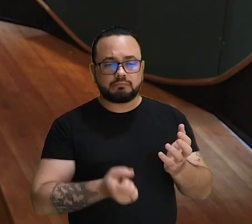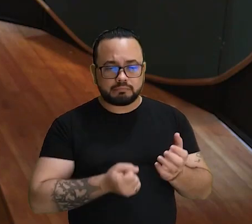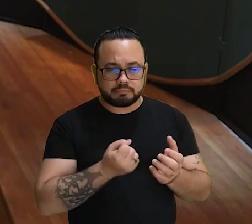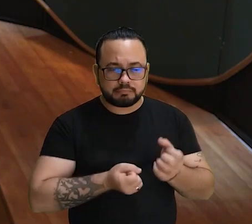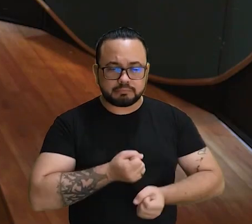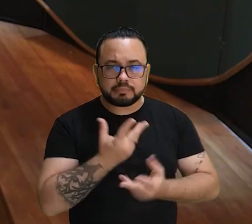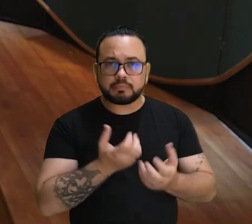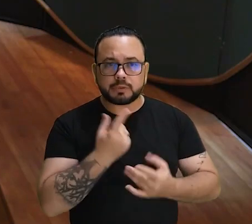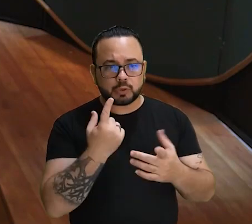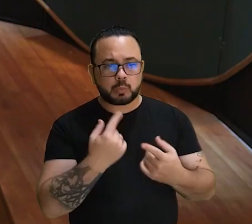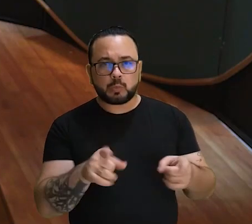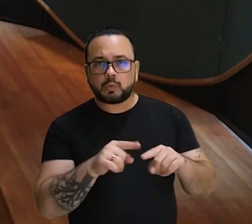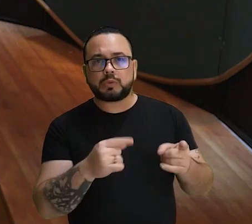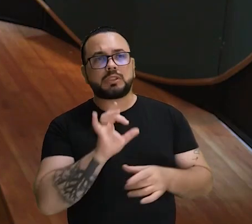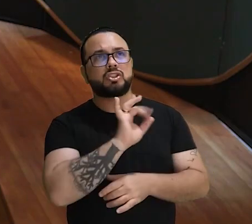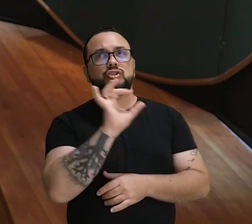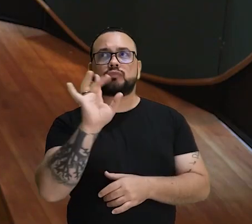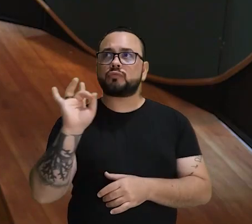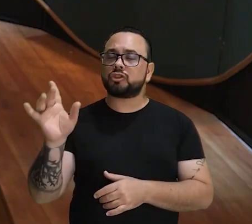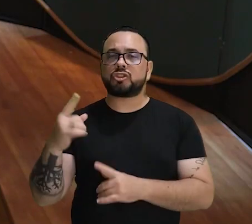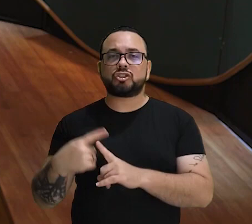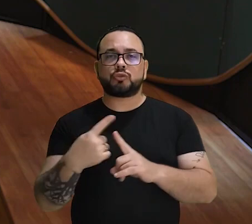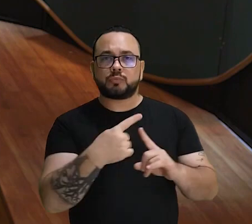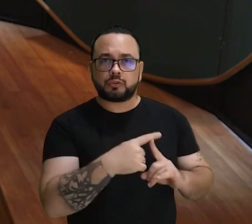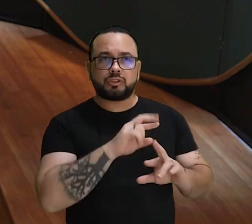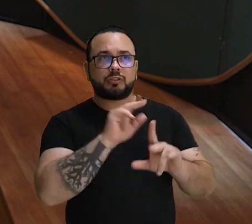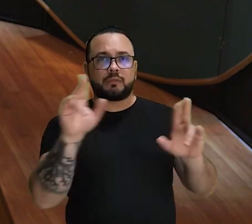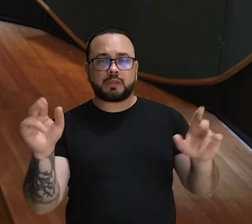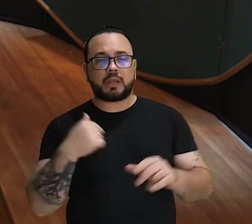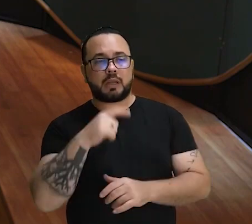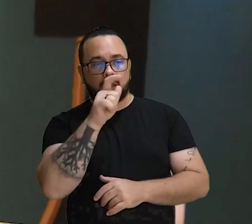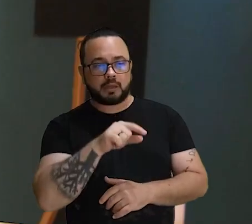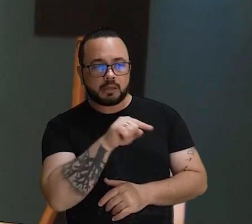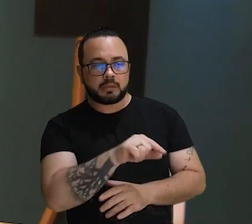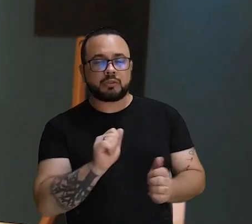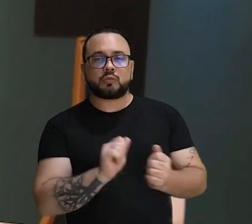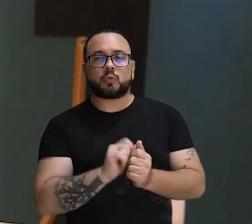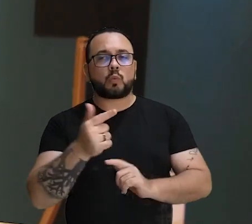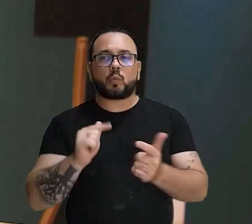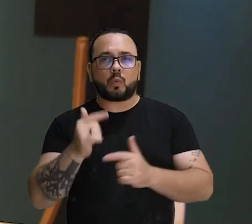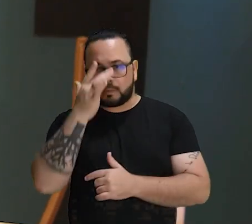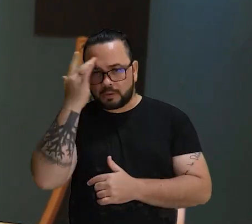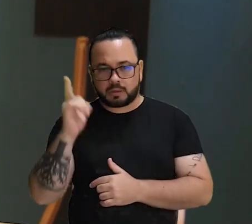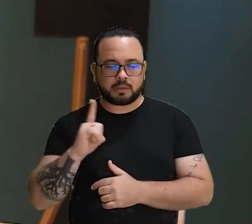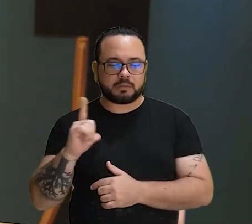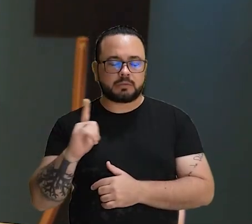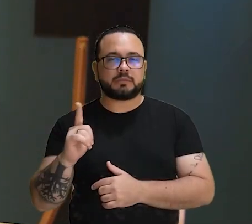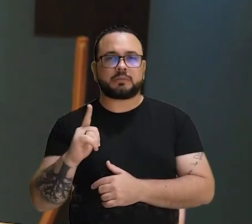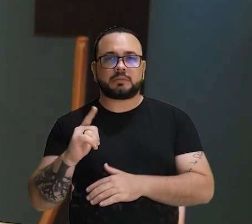compôs inspirado em cada tipo de nuvem. E o concerto era ele, um loopstation, a violinha de roda e uma maquininha de